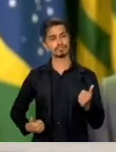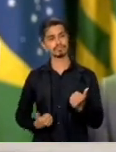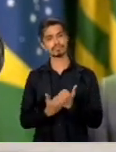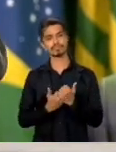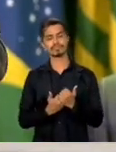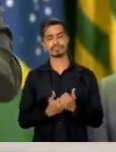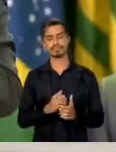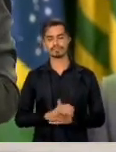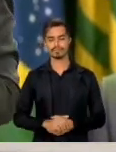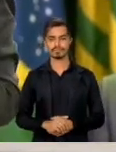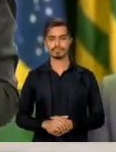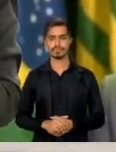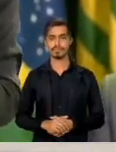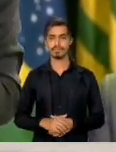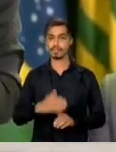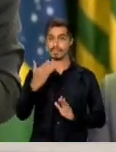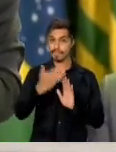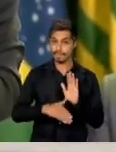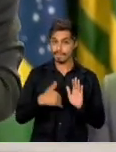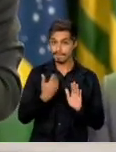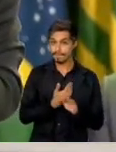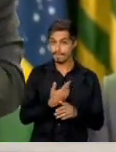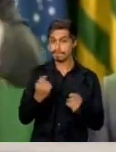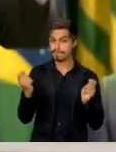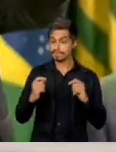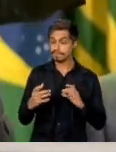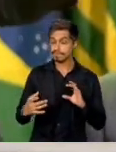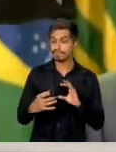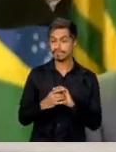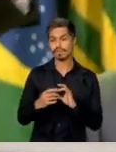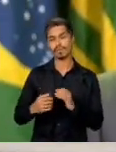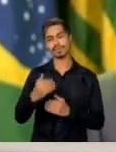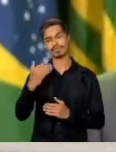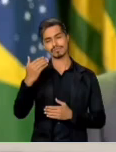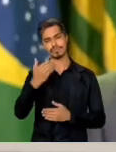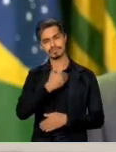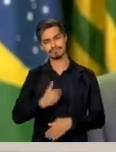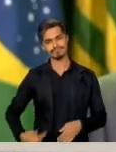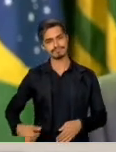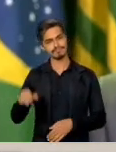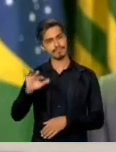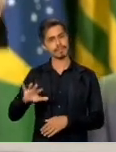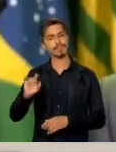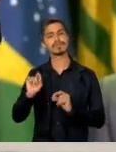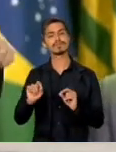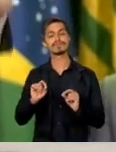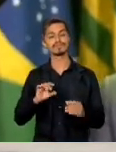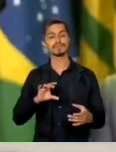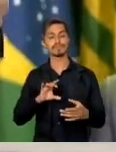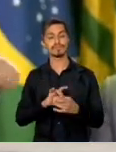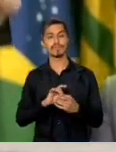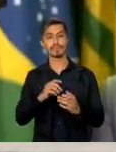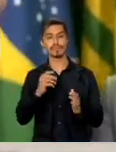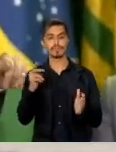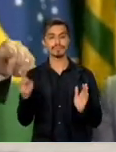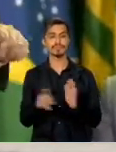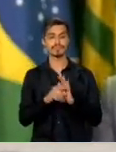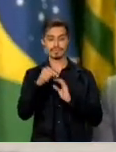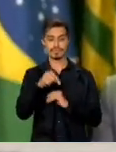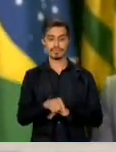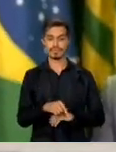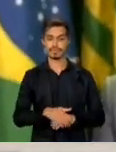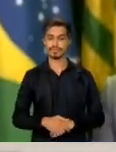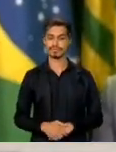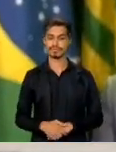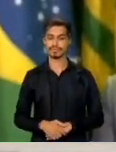maior prova que a gente pode contar com o governo federal está simbolizada, ministro Padilha, nesta caravana